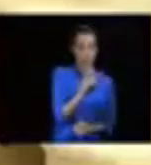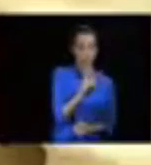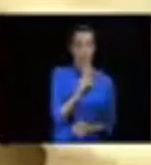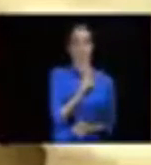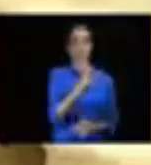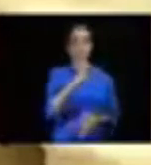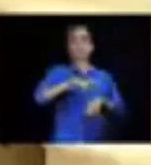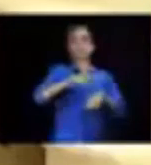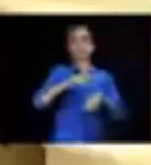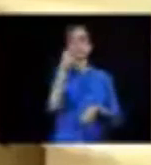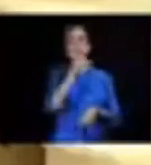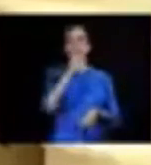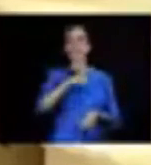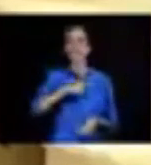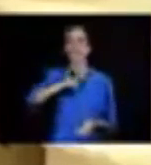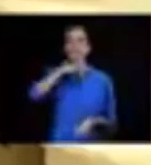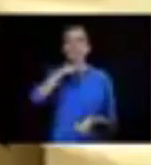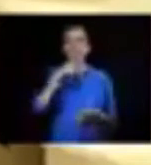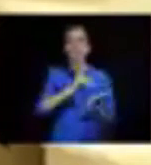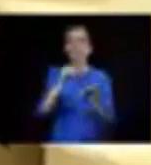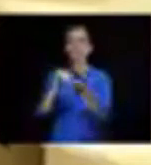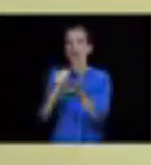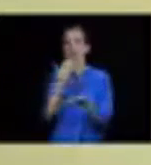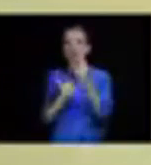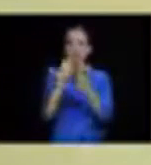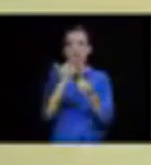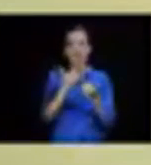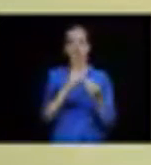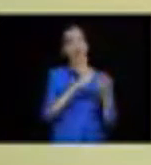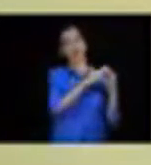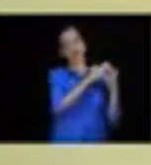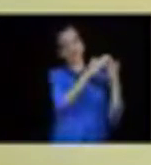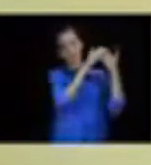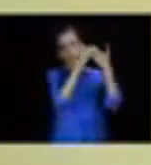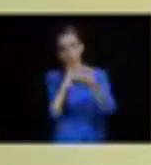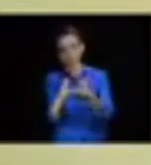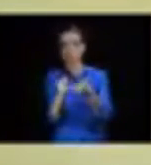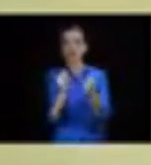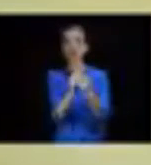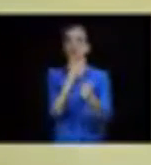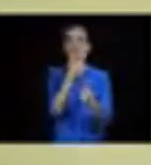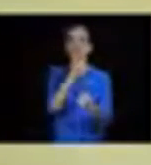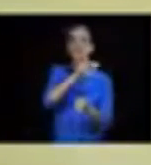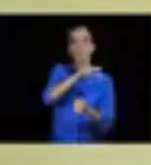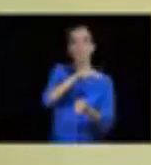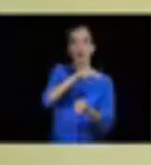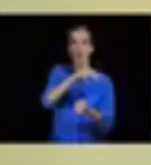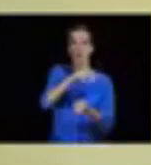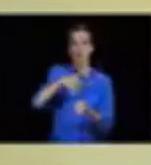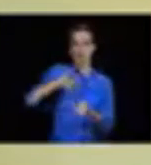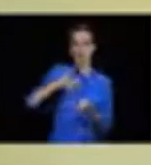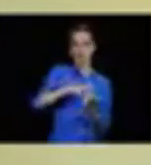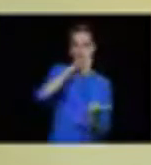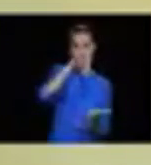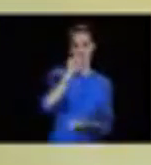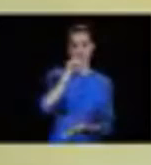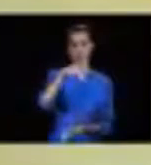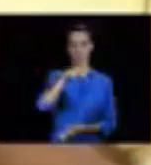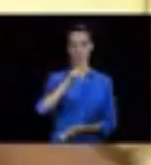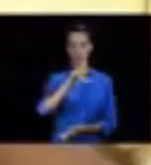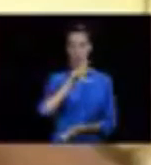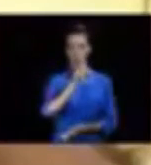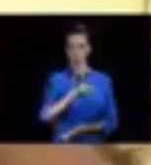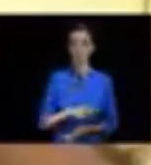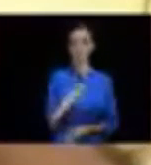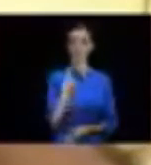vivia uma crise alimentar efetiva, vieram no navio, junto com um irmão mais velho do meu avô, o Ângelo,